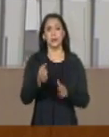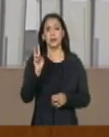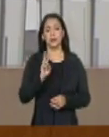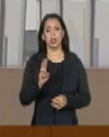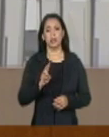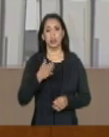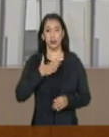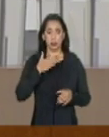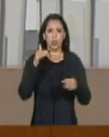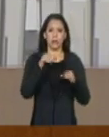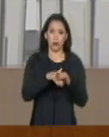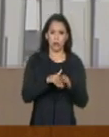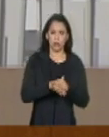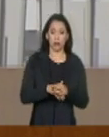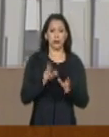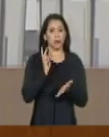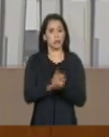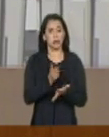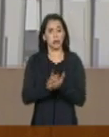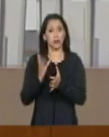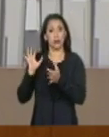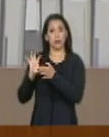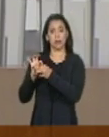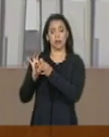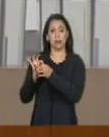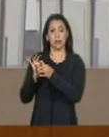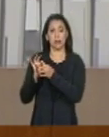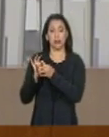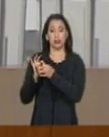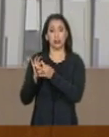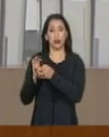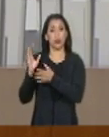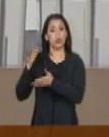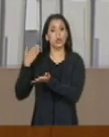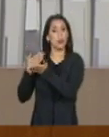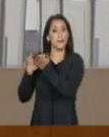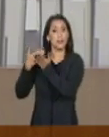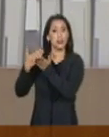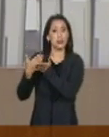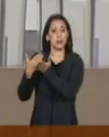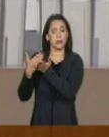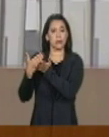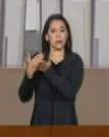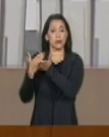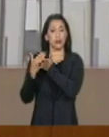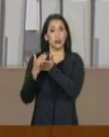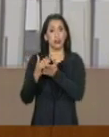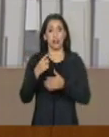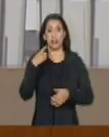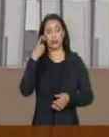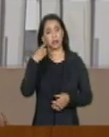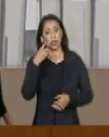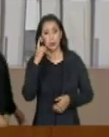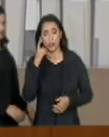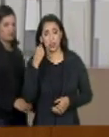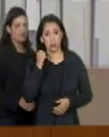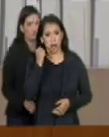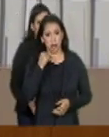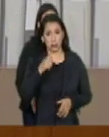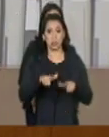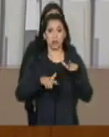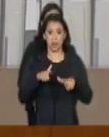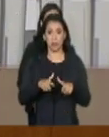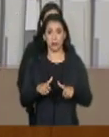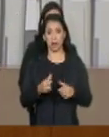meus votos eu sempre contextualizo a origem, até porque eu não fui deputado, não fui senador, mas eu trabalhei no